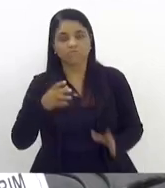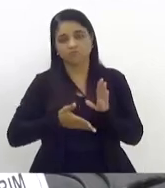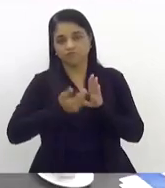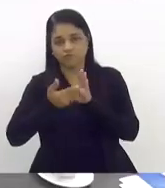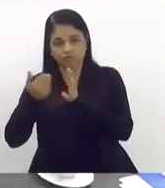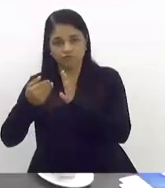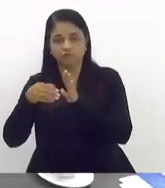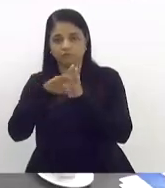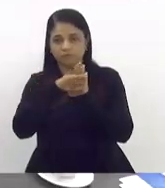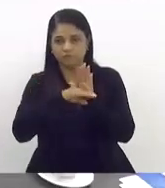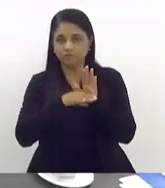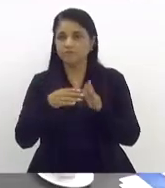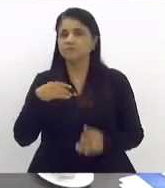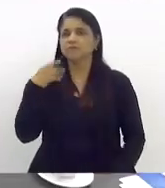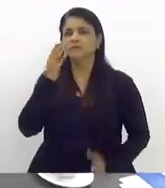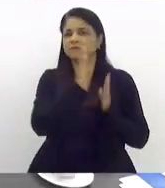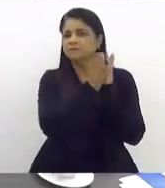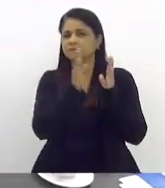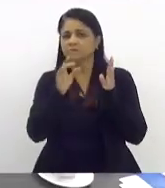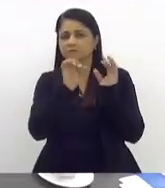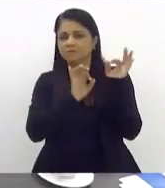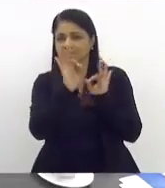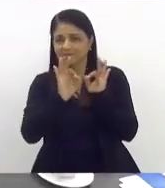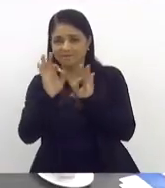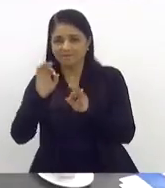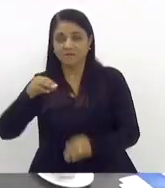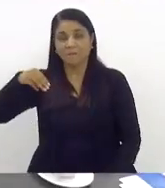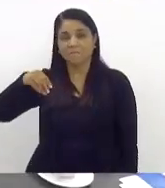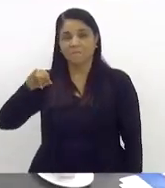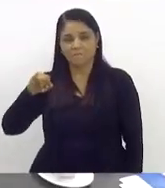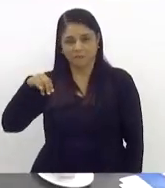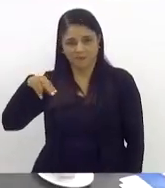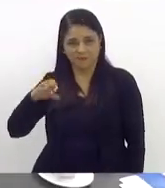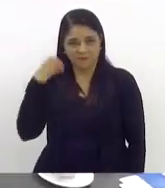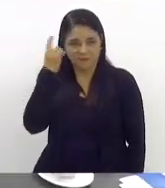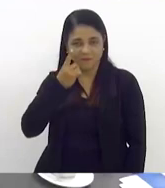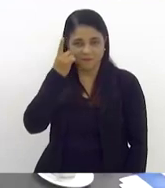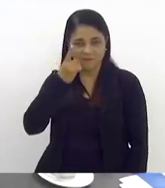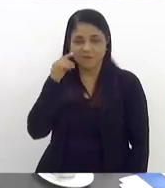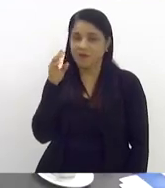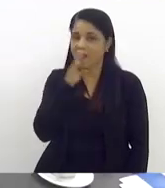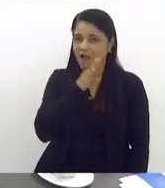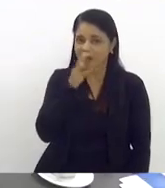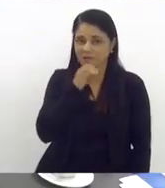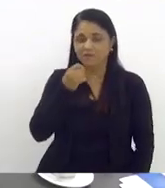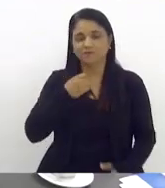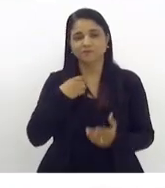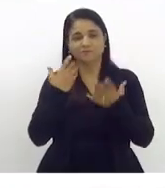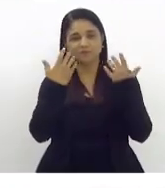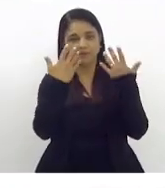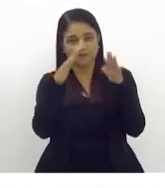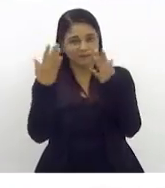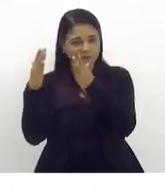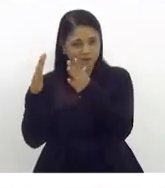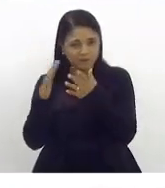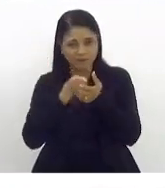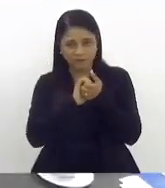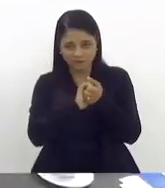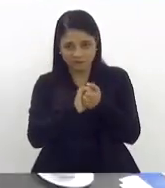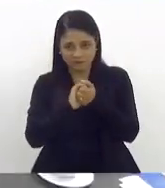Mink. Pela subordem. Muito rapidamente, para saudar esse